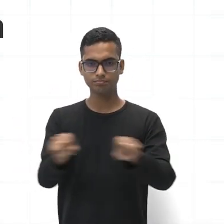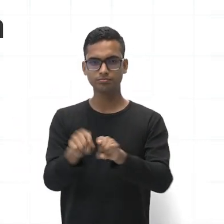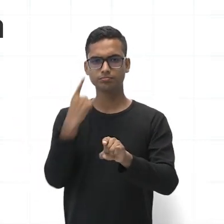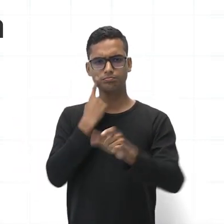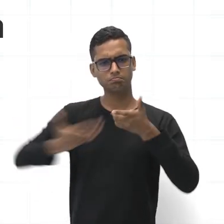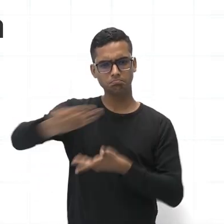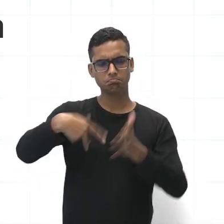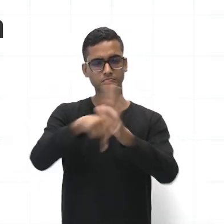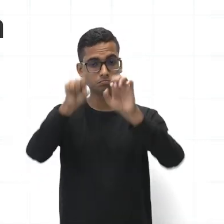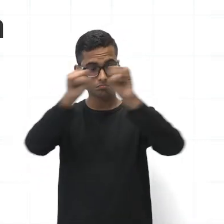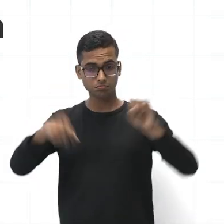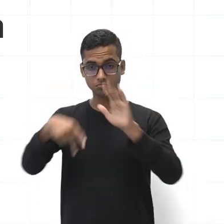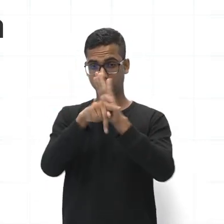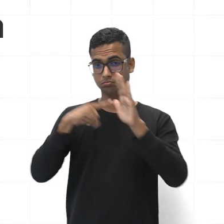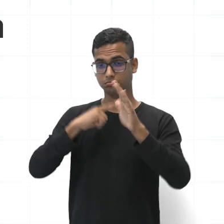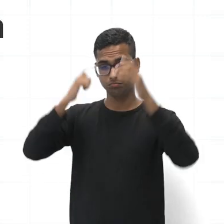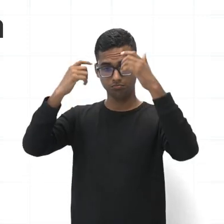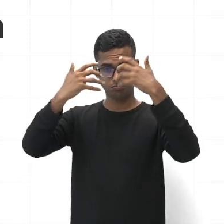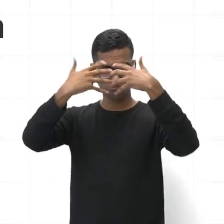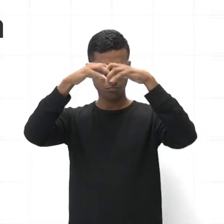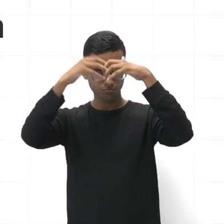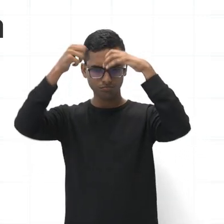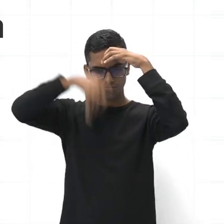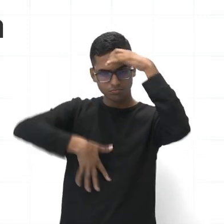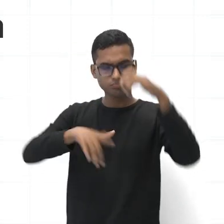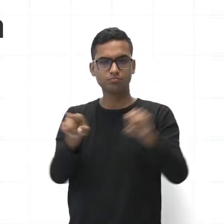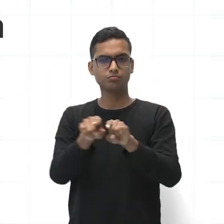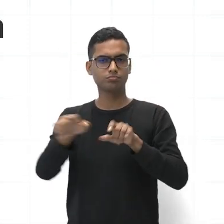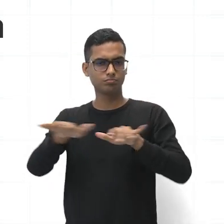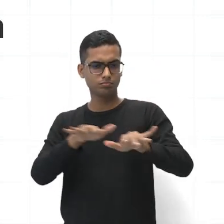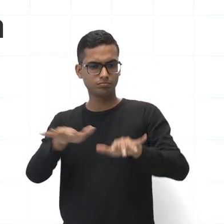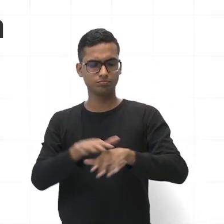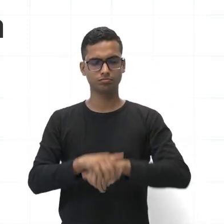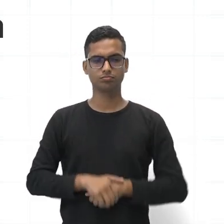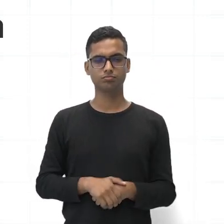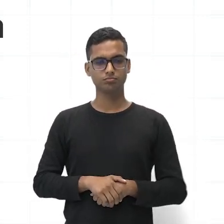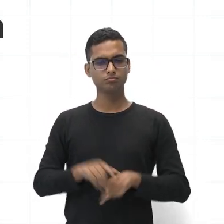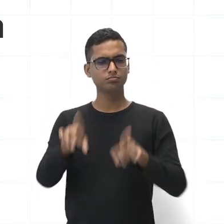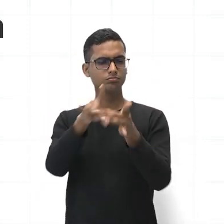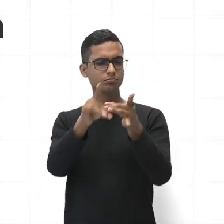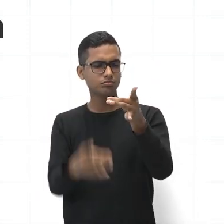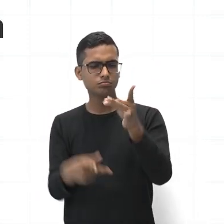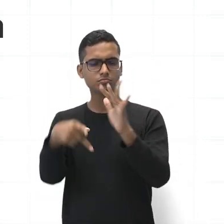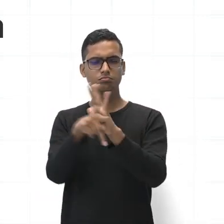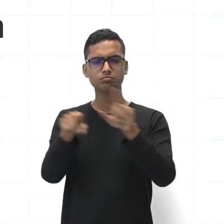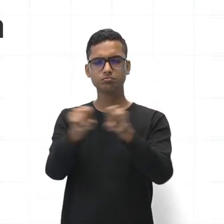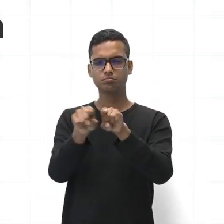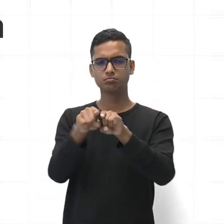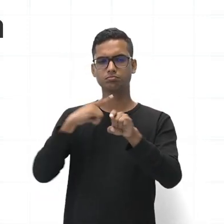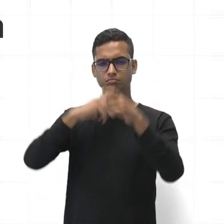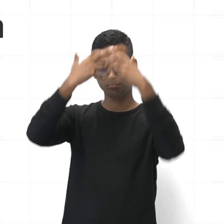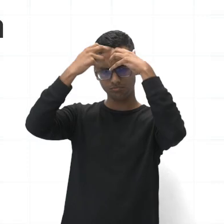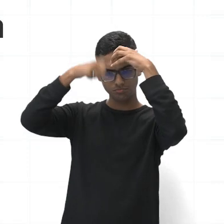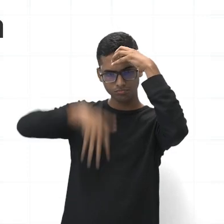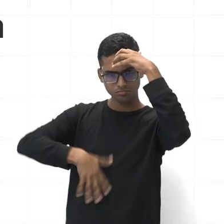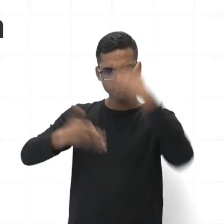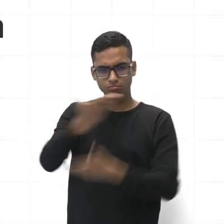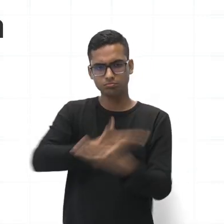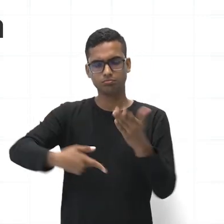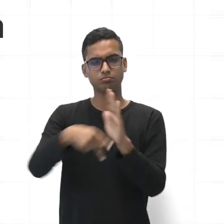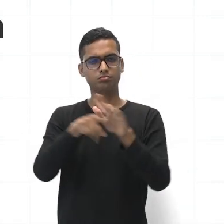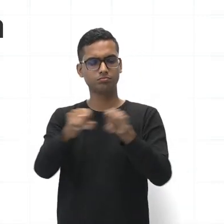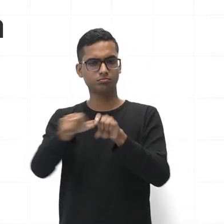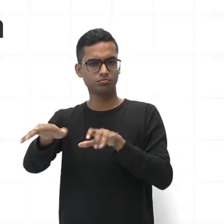é interação entre os sistemas locomotor e nervoso. Detalhamento do objeto é sistema nervoso